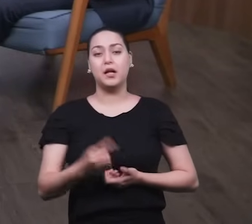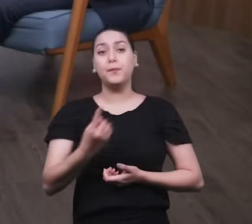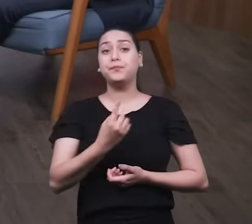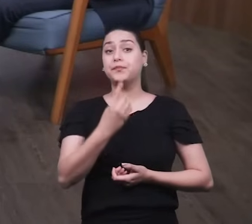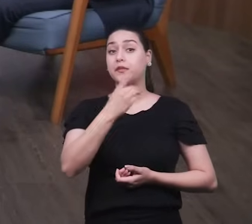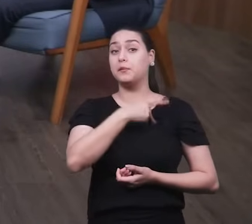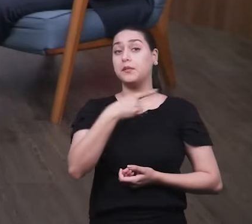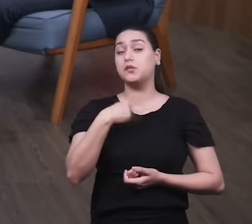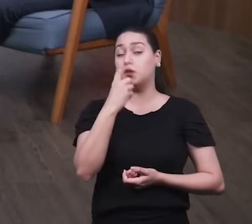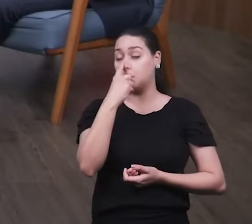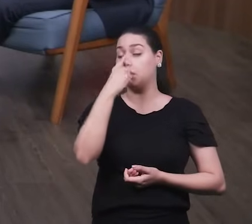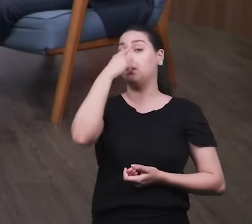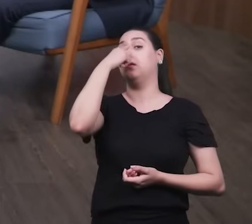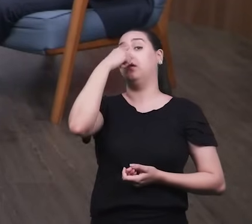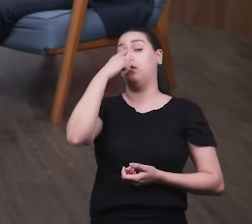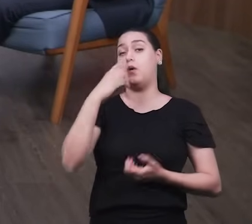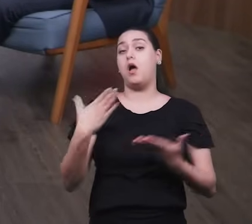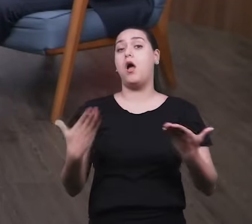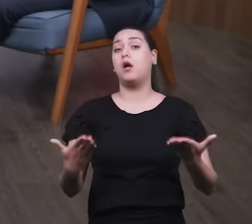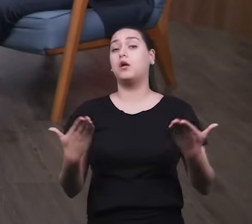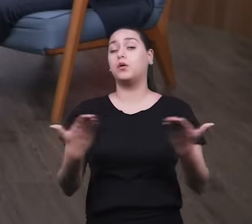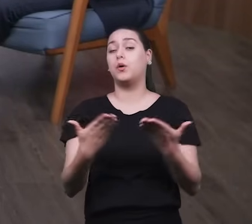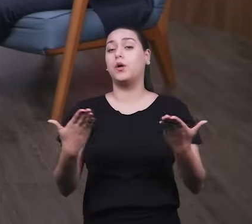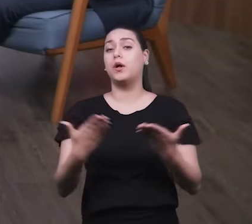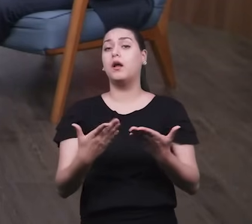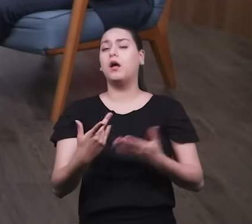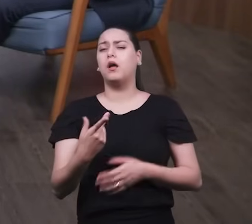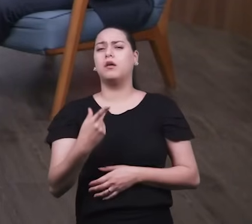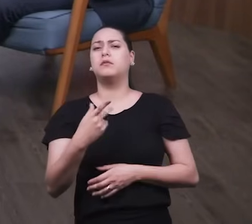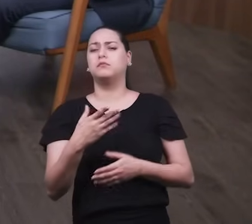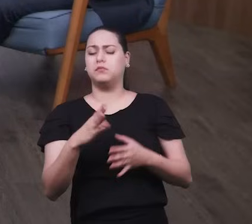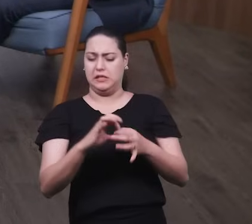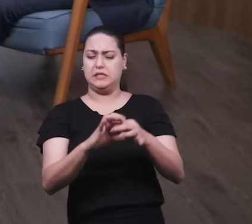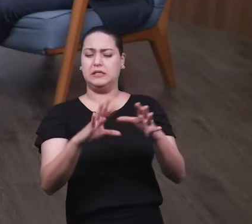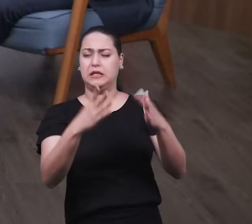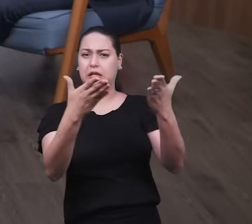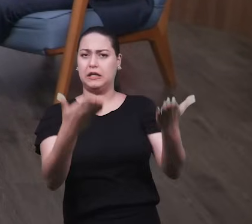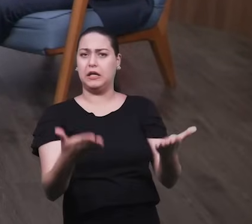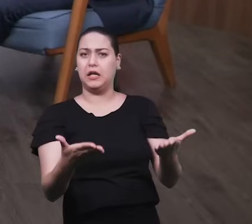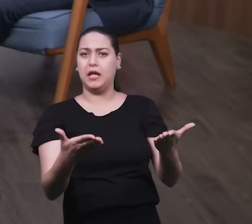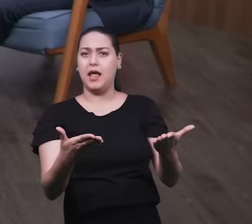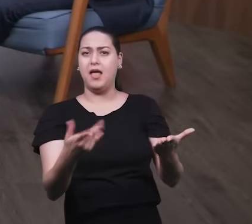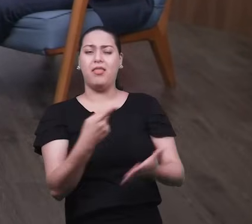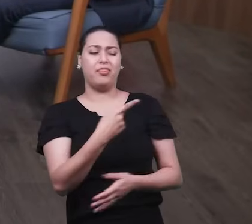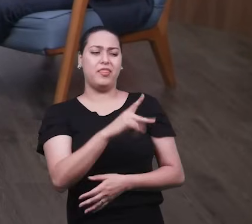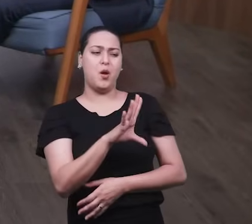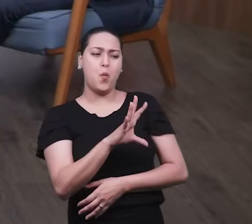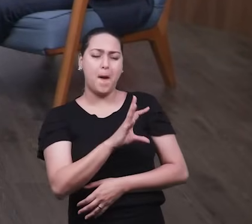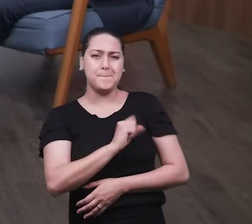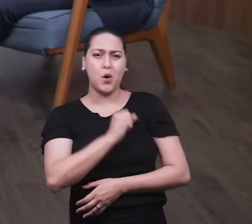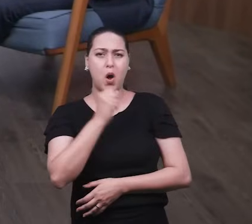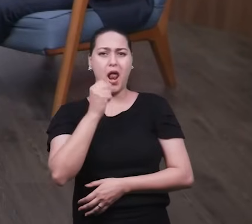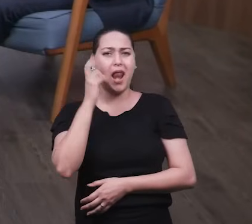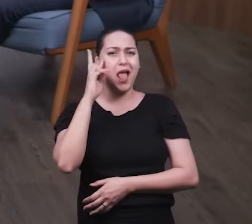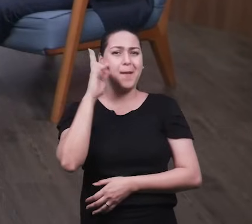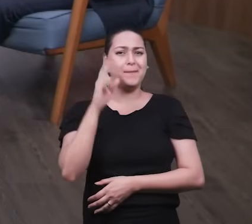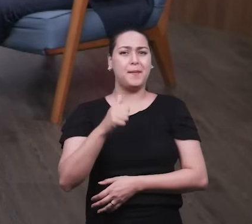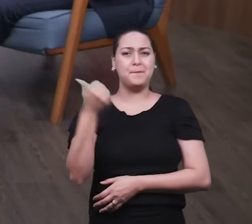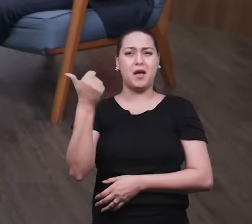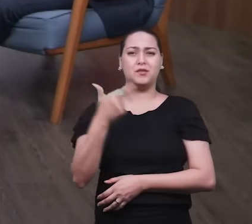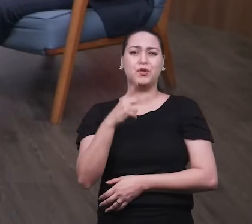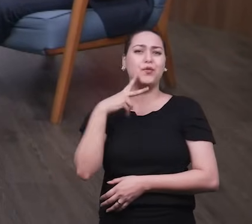agora é com você. E a parte destacada do teu amor, nos lembraremos mais do que do